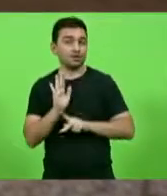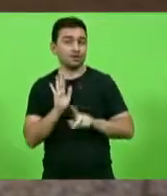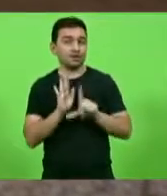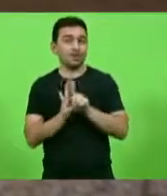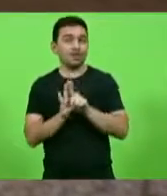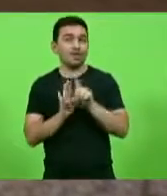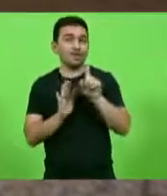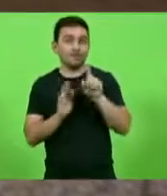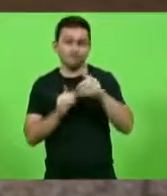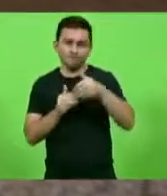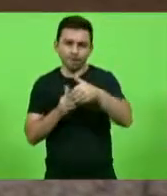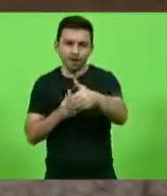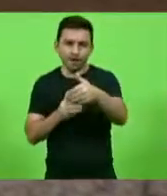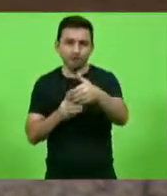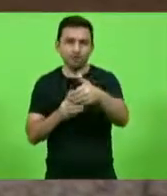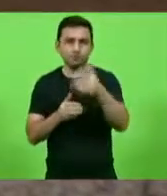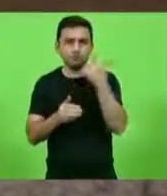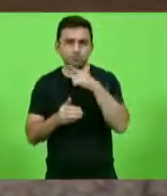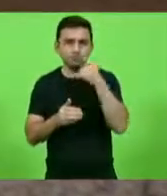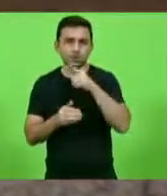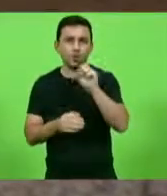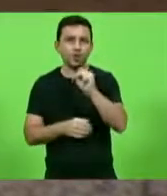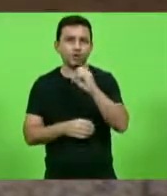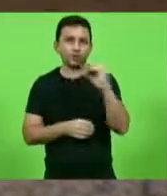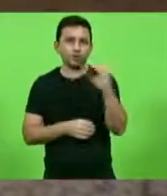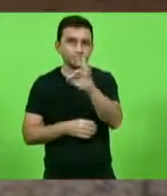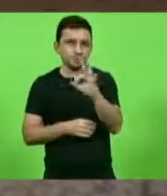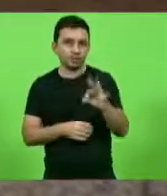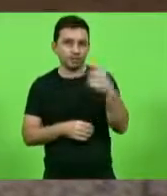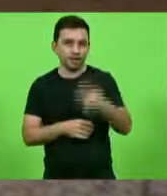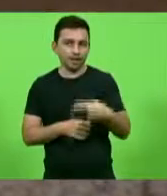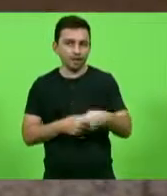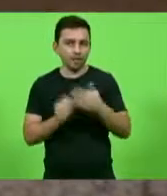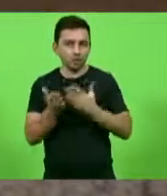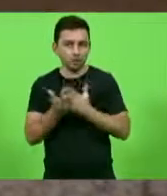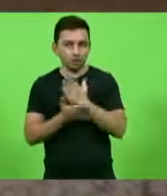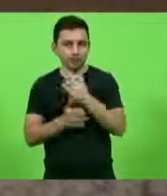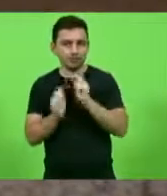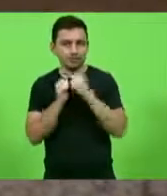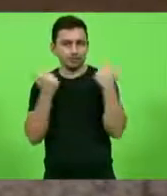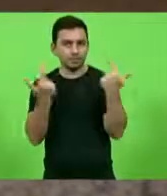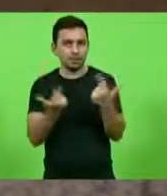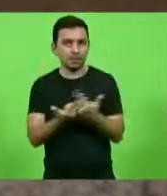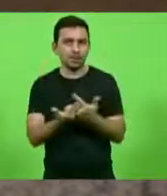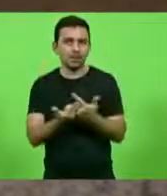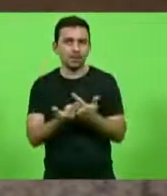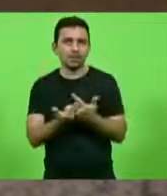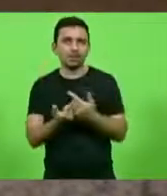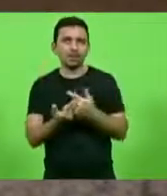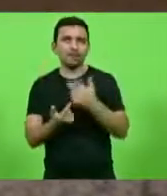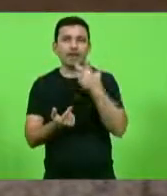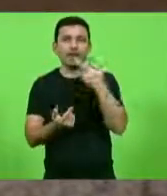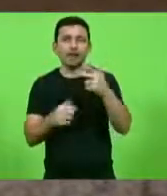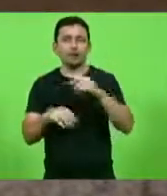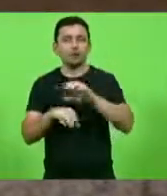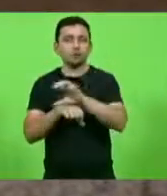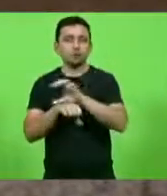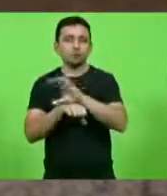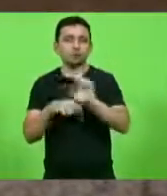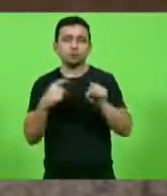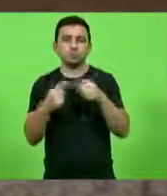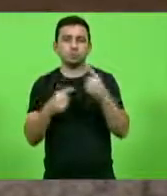ser aplicado. Porque, como bem sabemos, 80% dos projetos aprovados nas Assembleias Legislativas são declarados inconstitucionais